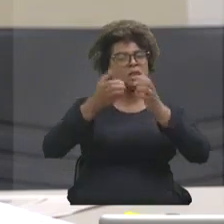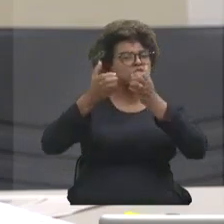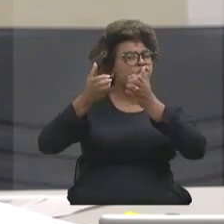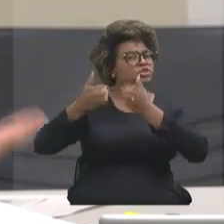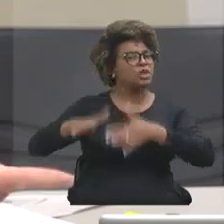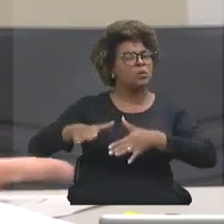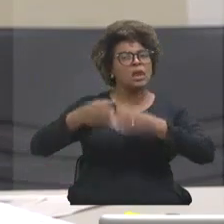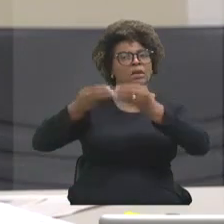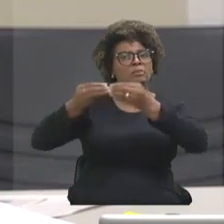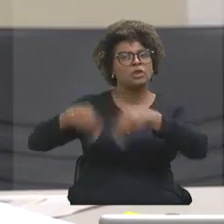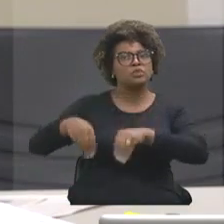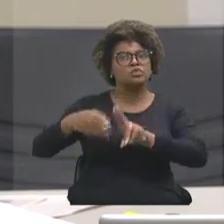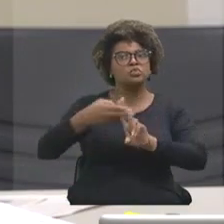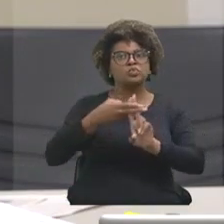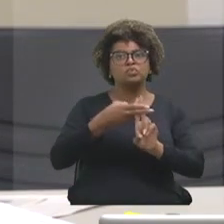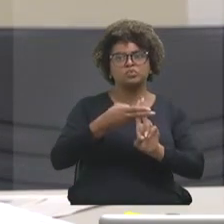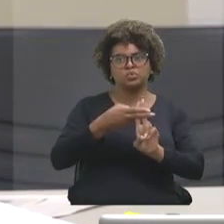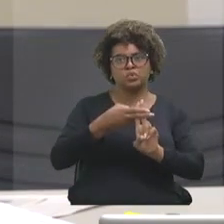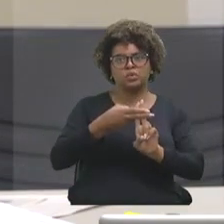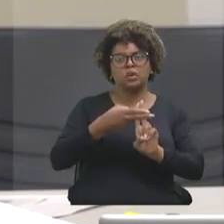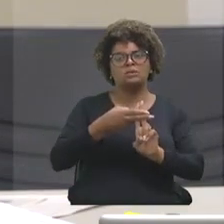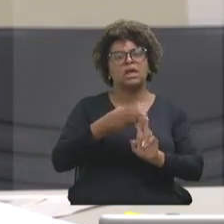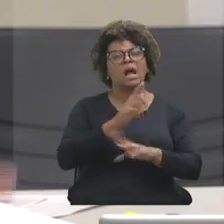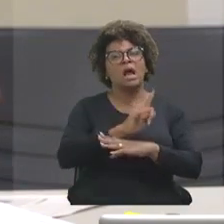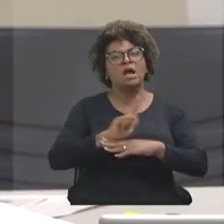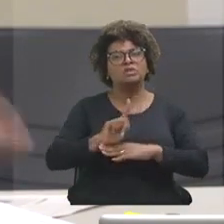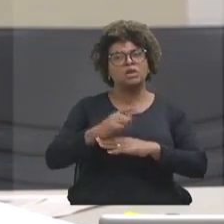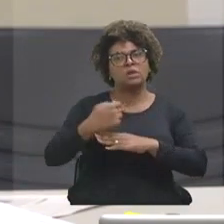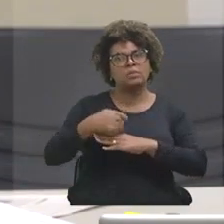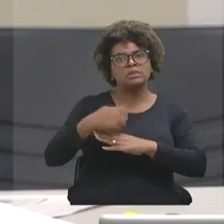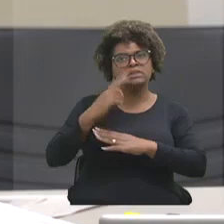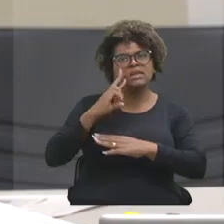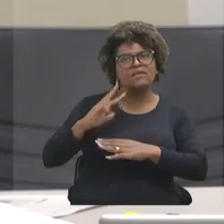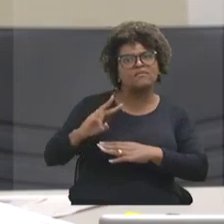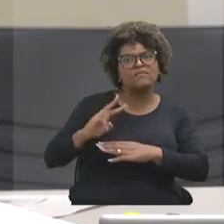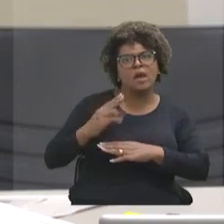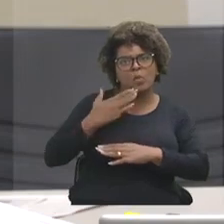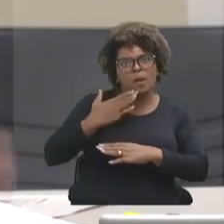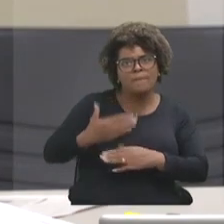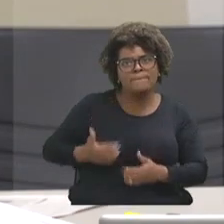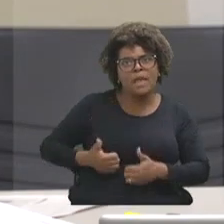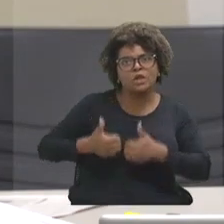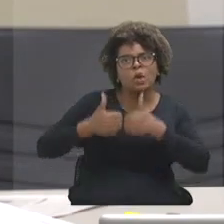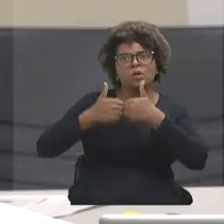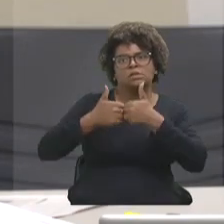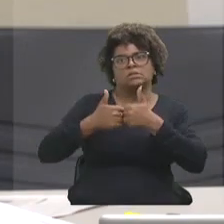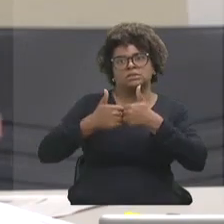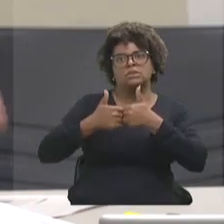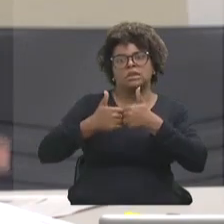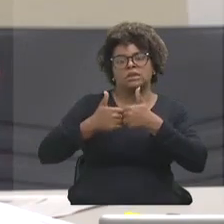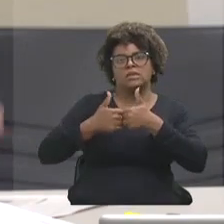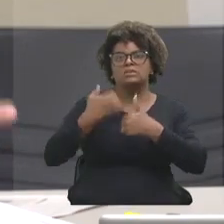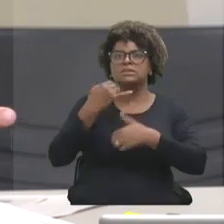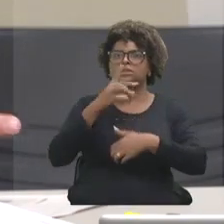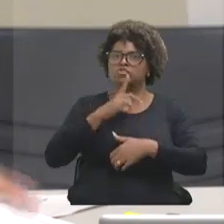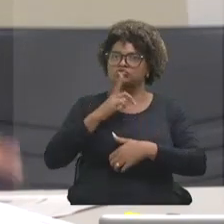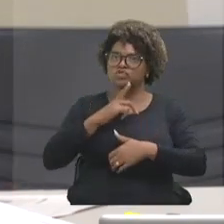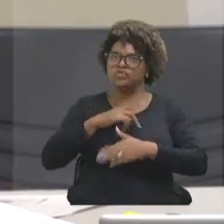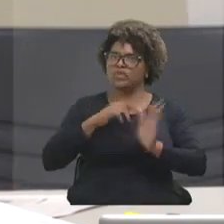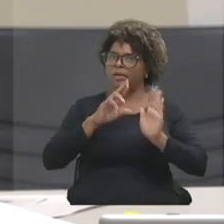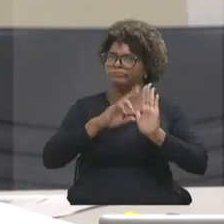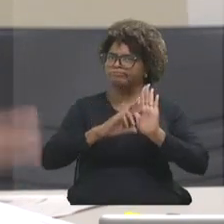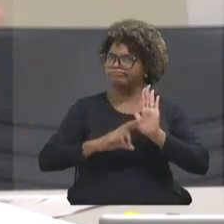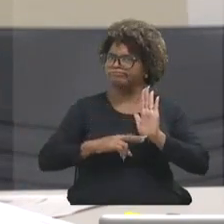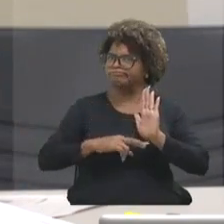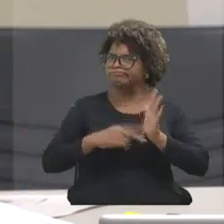contrário da descentralização da gestão é vista como a deficiência e Caso haja alguma irregularidade dentro do processo dos vencedores